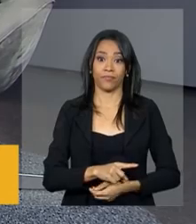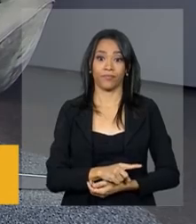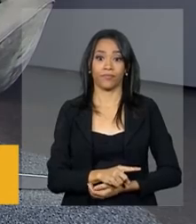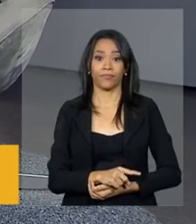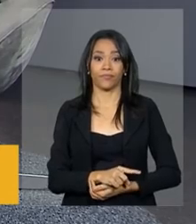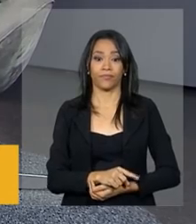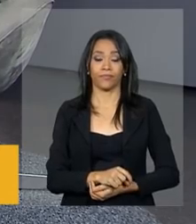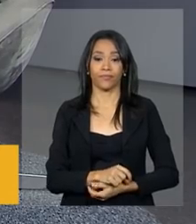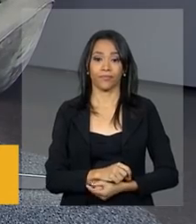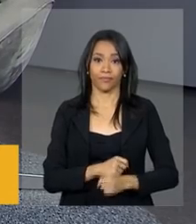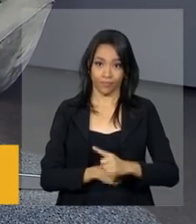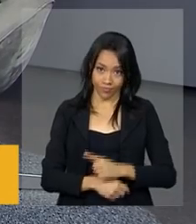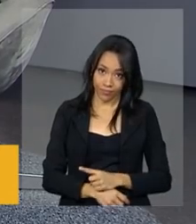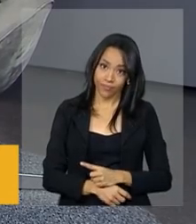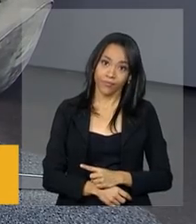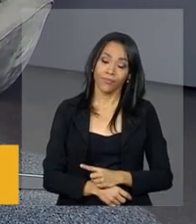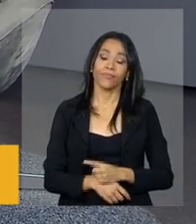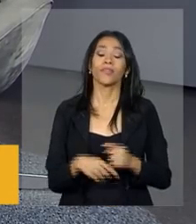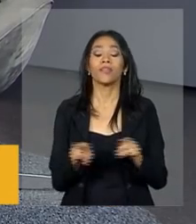facebook.com/tvnbr e